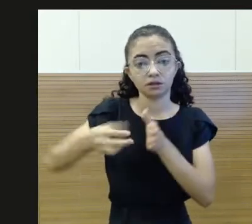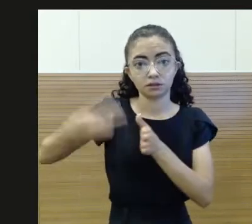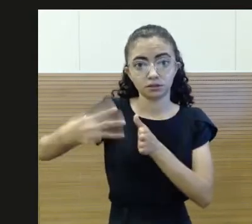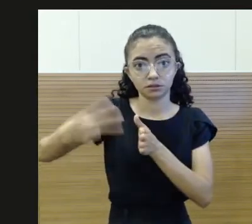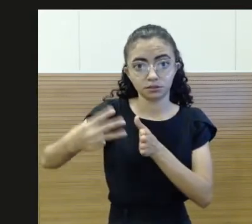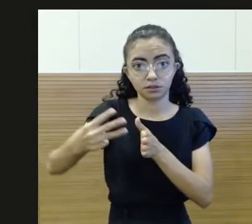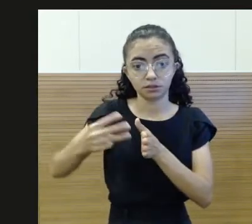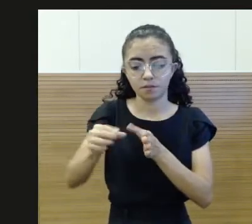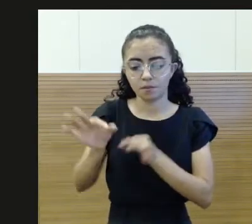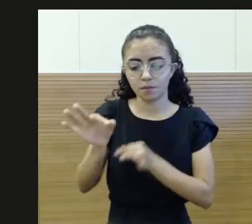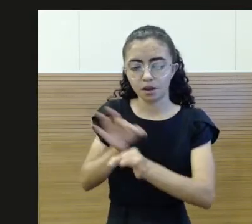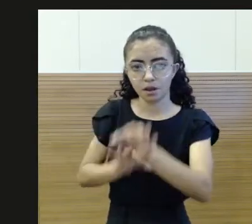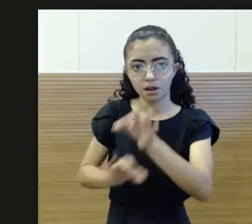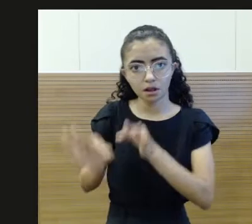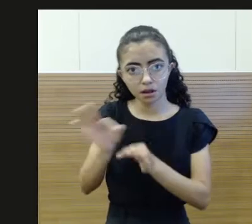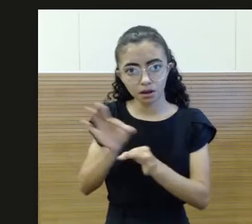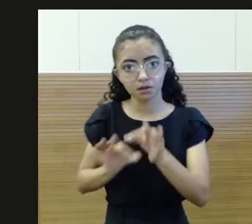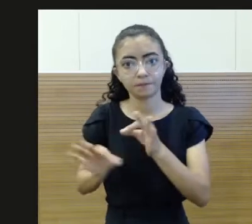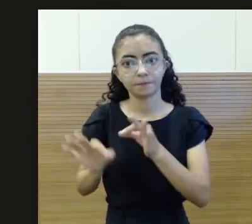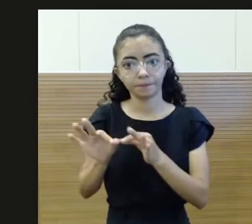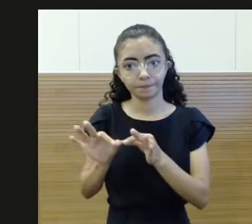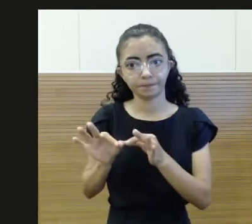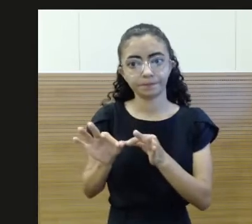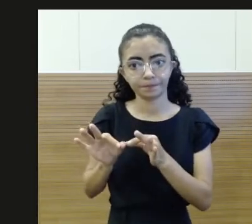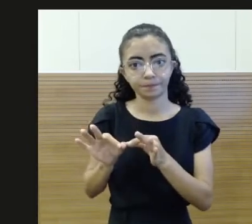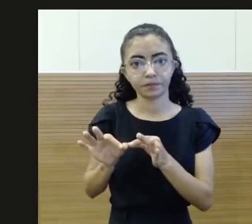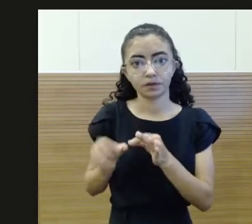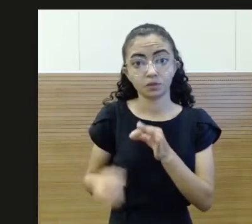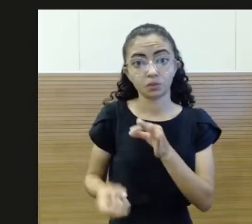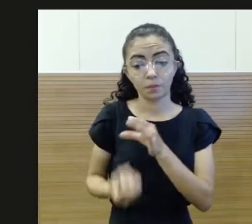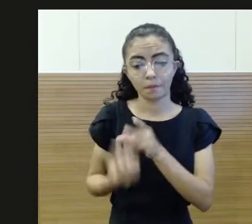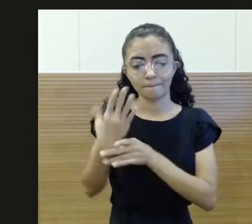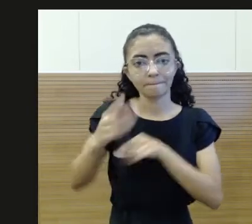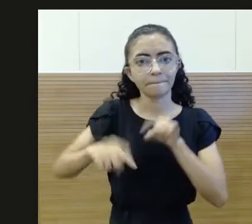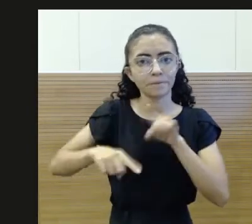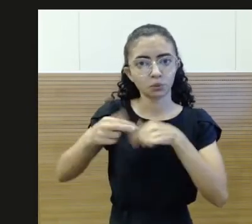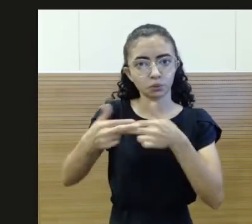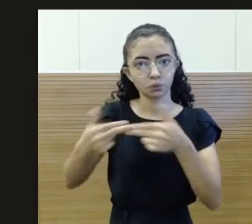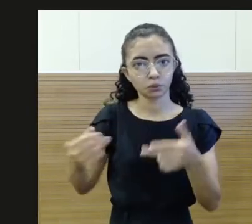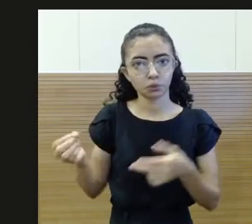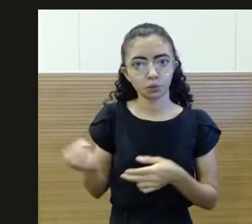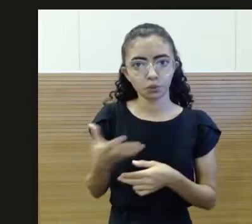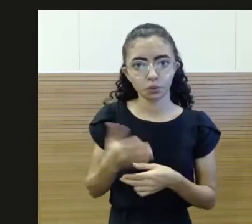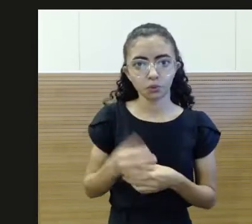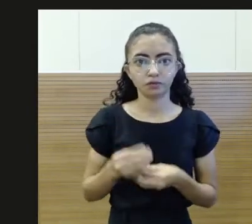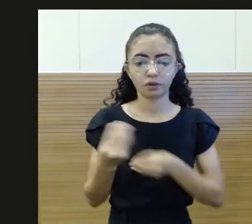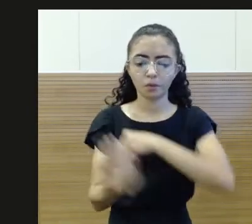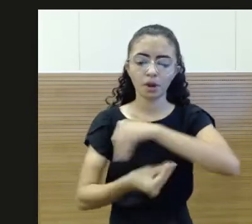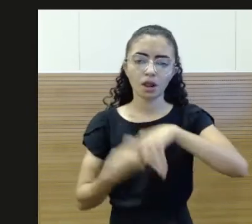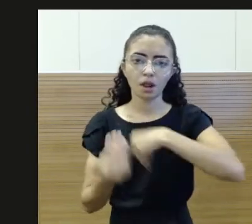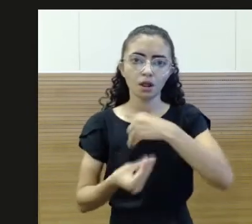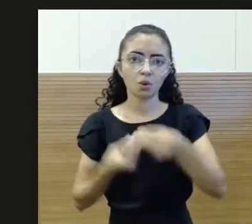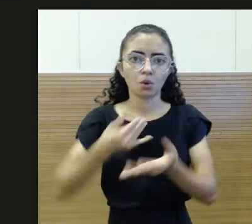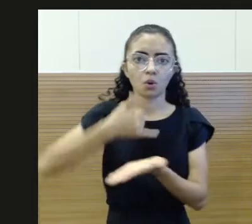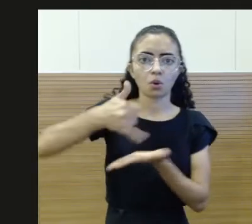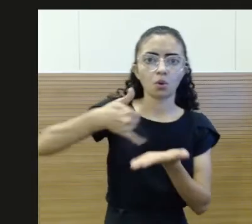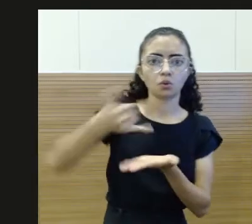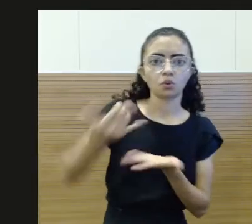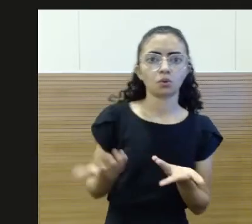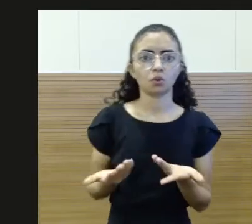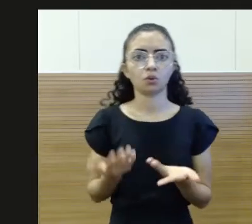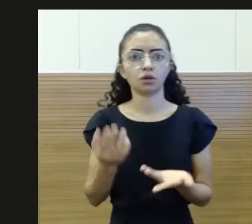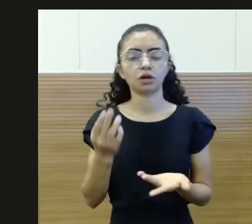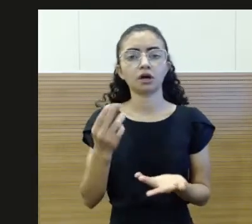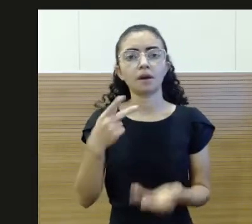a montagem desse novo produto, né? Então, a junção da proteína com amido, com a gordura.